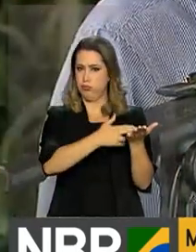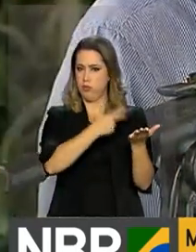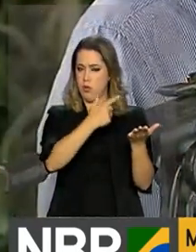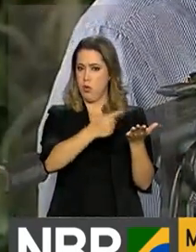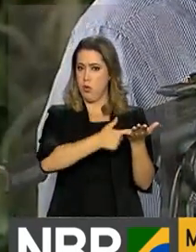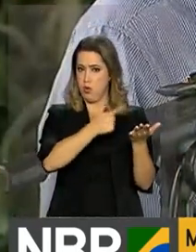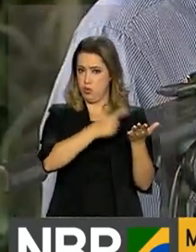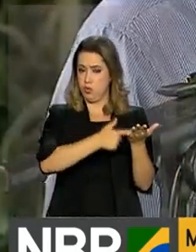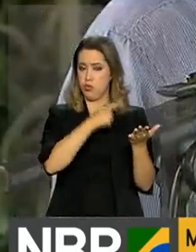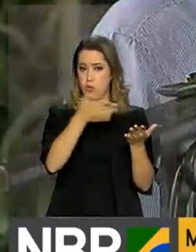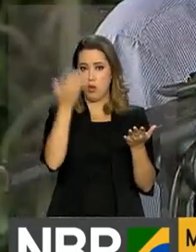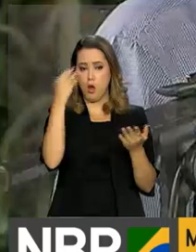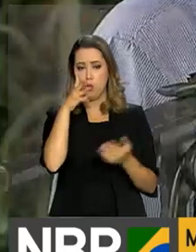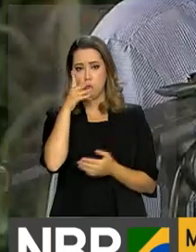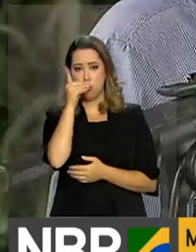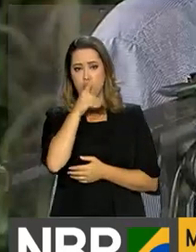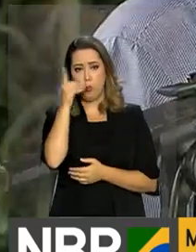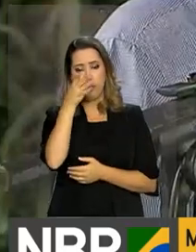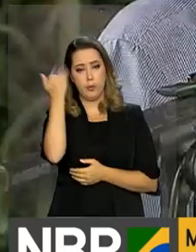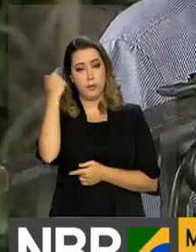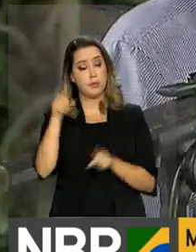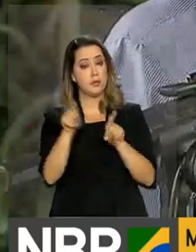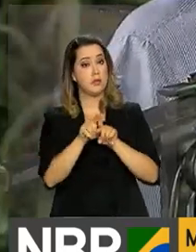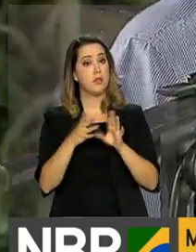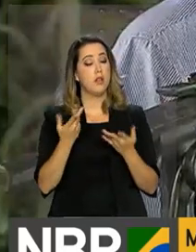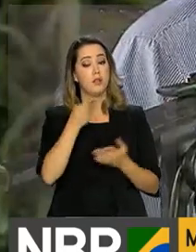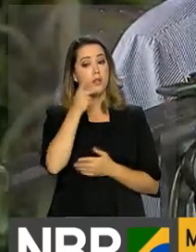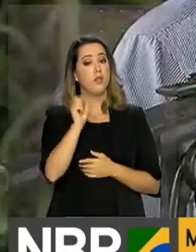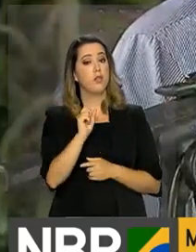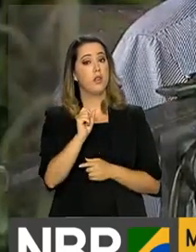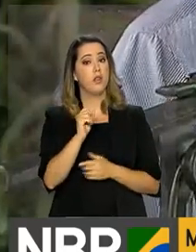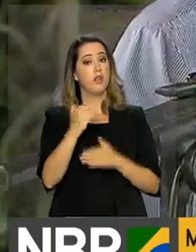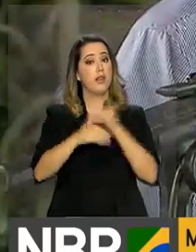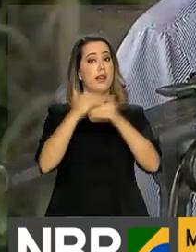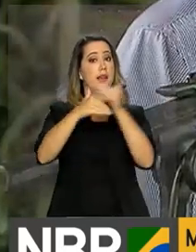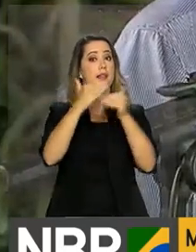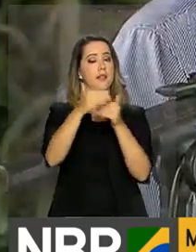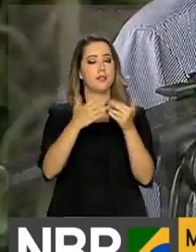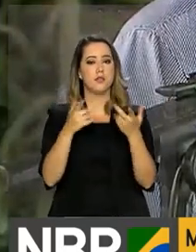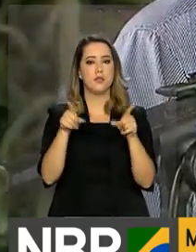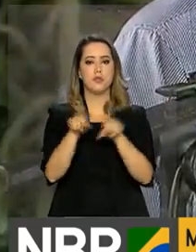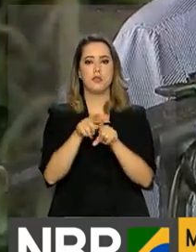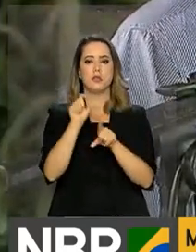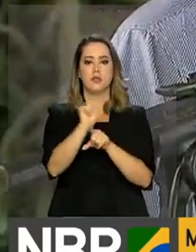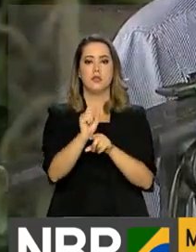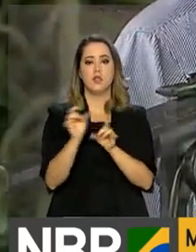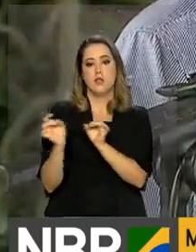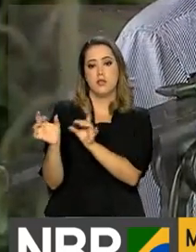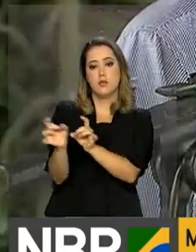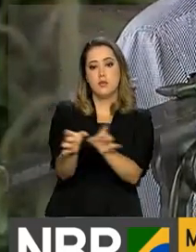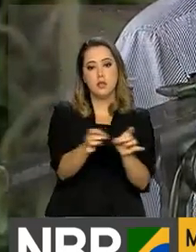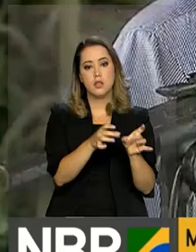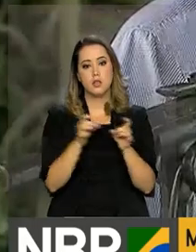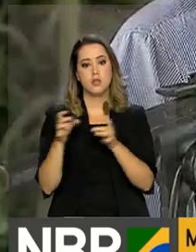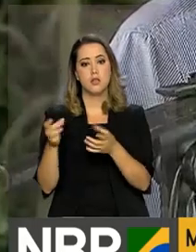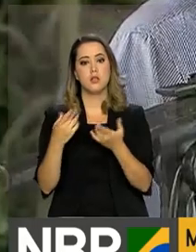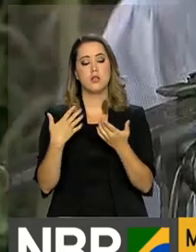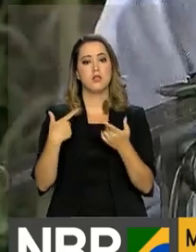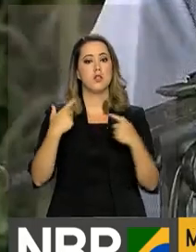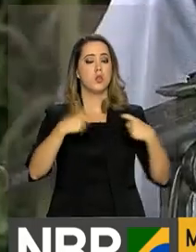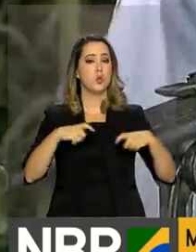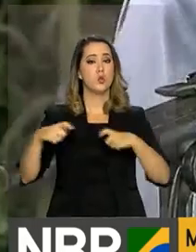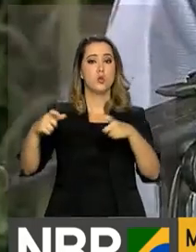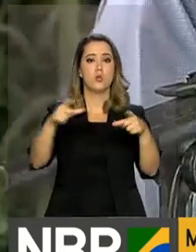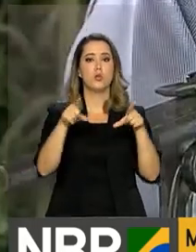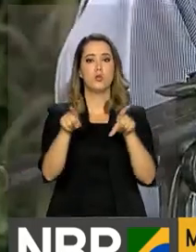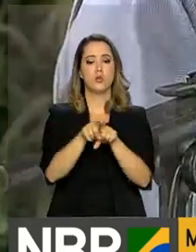domingo passado, foi exatamente esta: cresce enormemente as vendas nos shoppings de